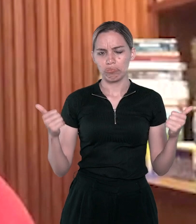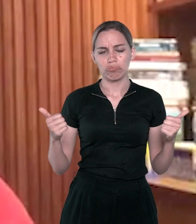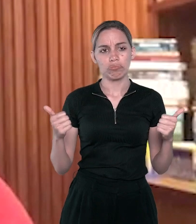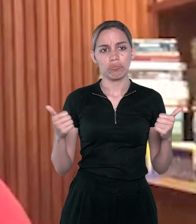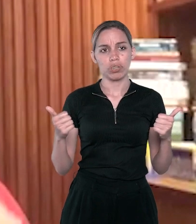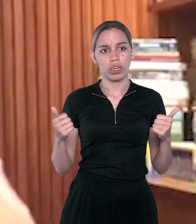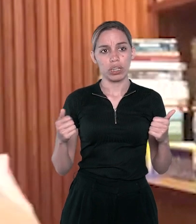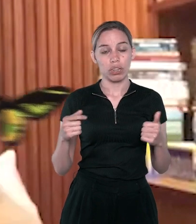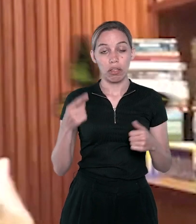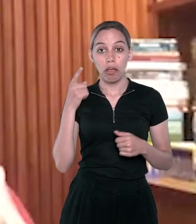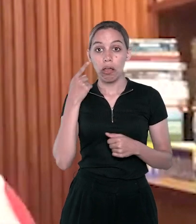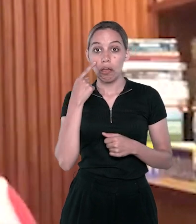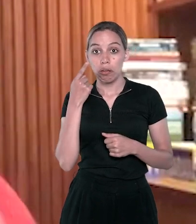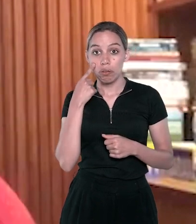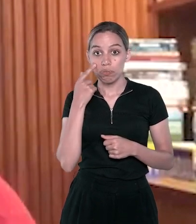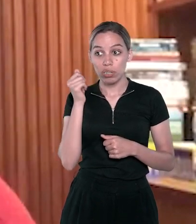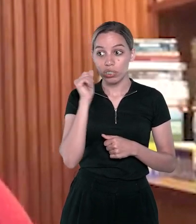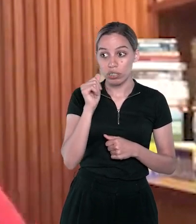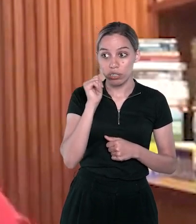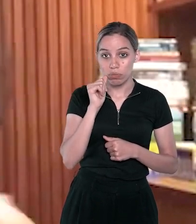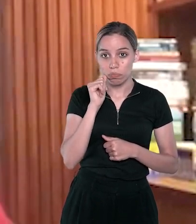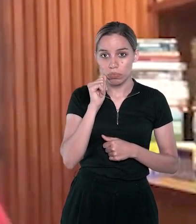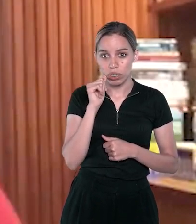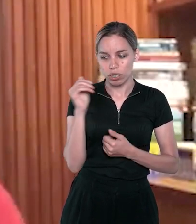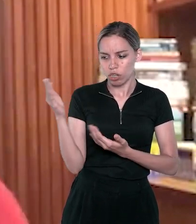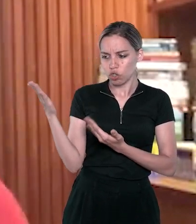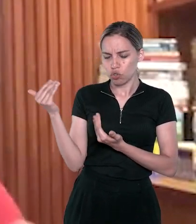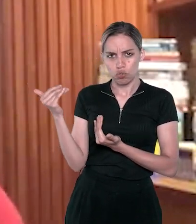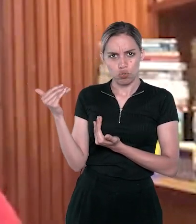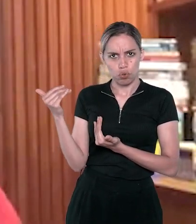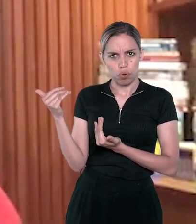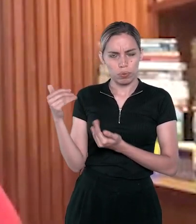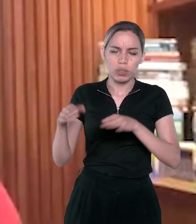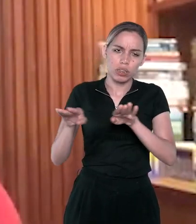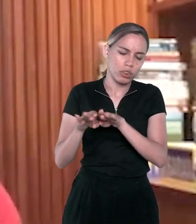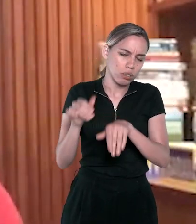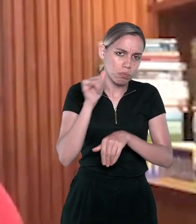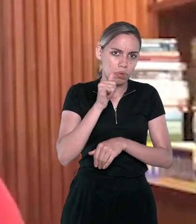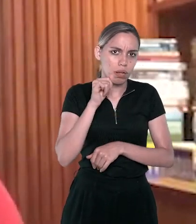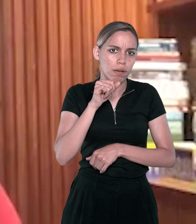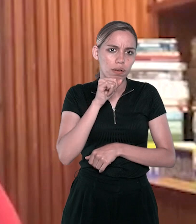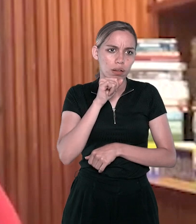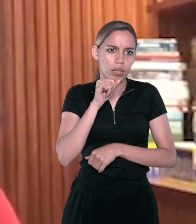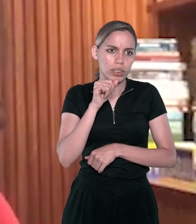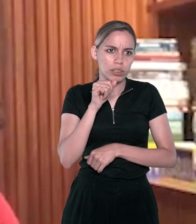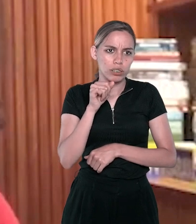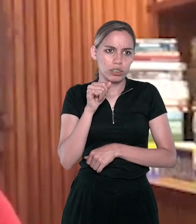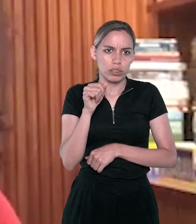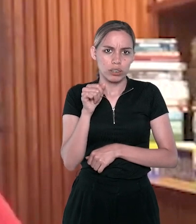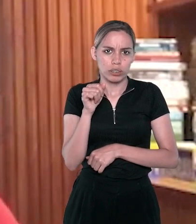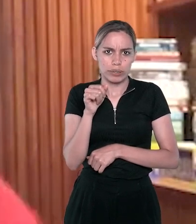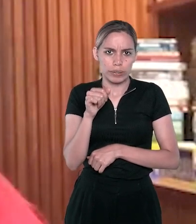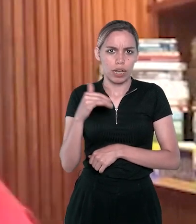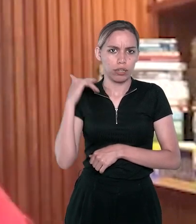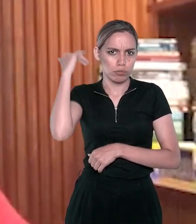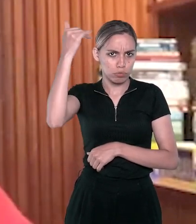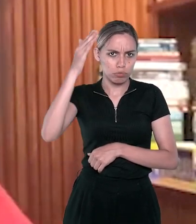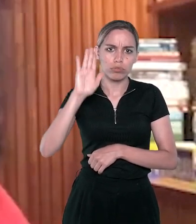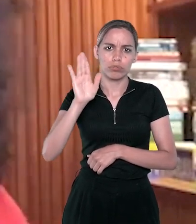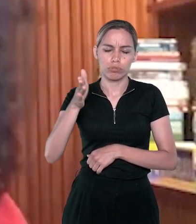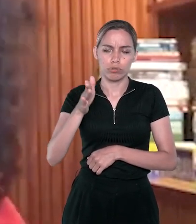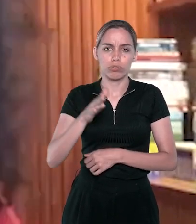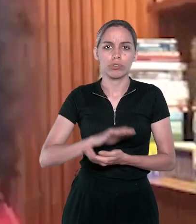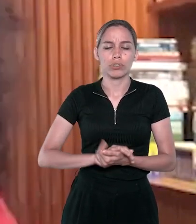de meninas, de jovens mulheres, e até de mulheres mais maduras, no meu caso, por exemplo, né? que